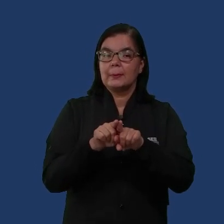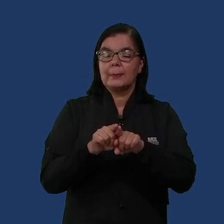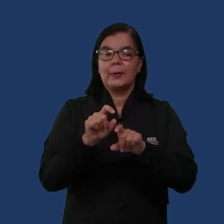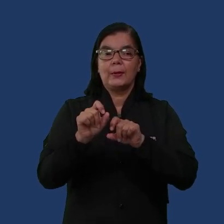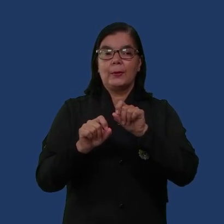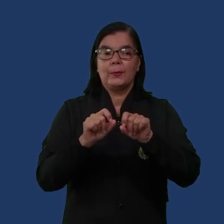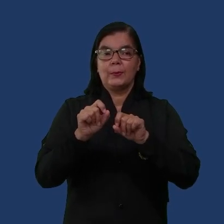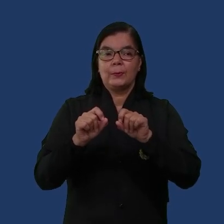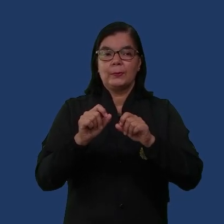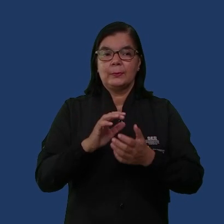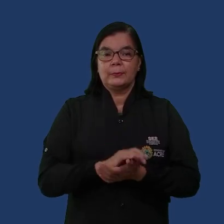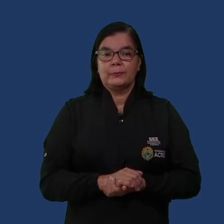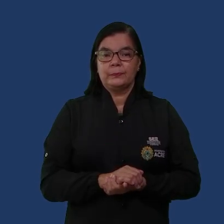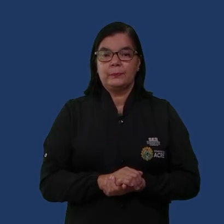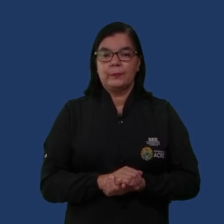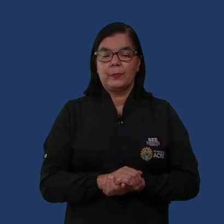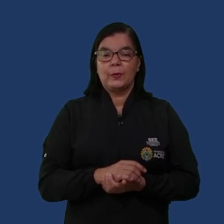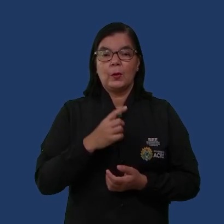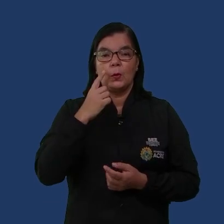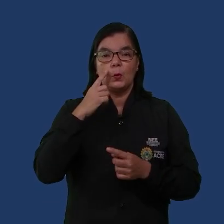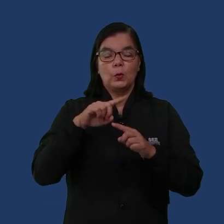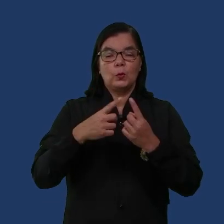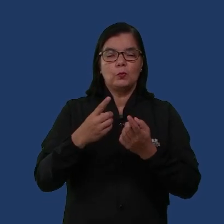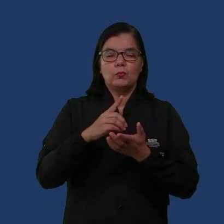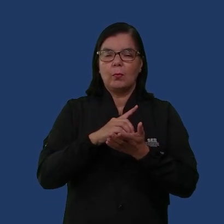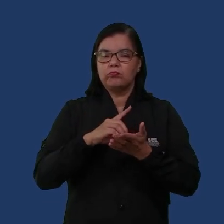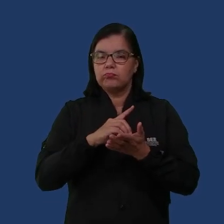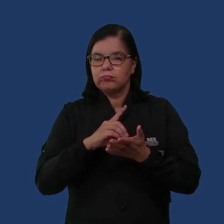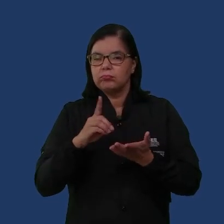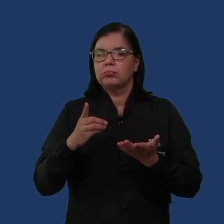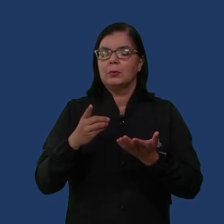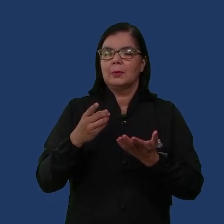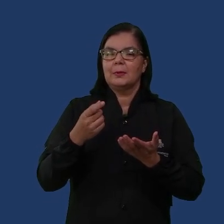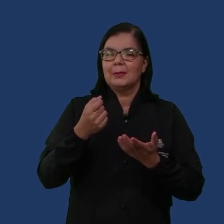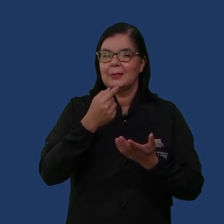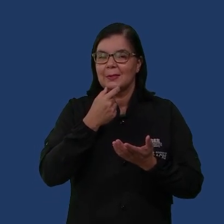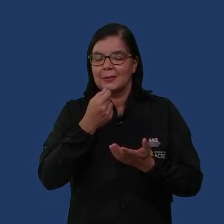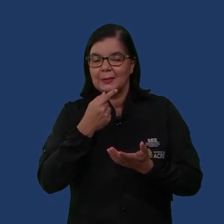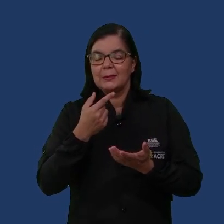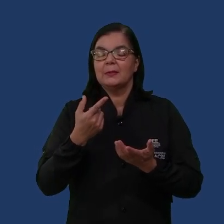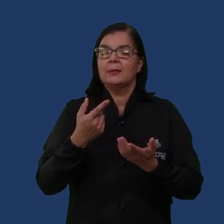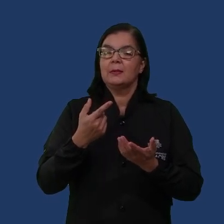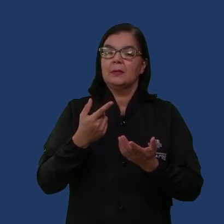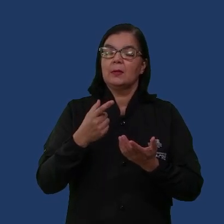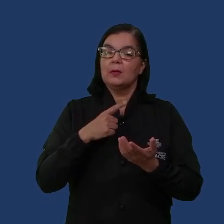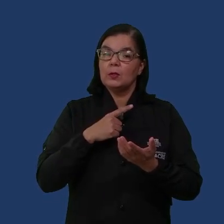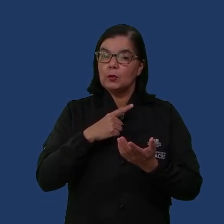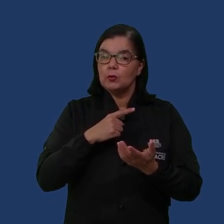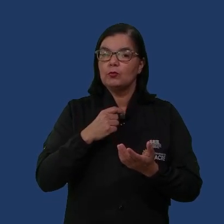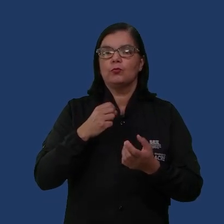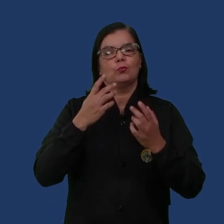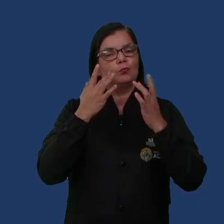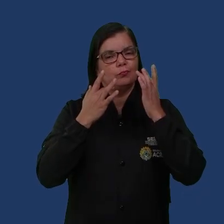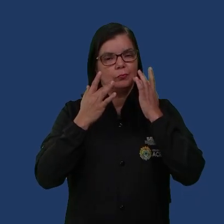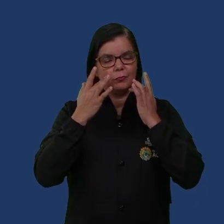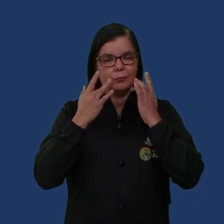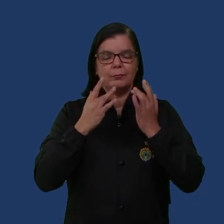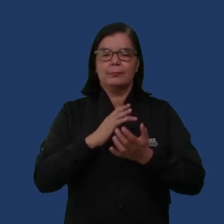também os esquetes memoráveis, né? Comédia e sátira em ação.